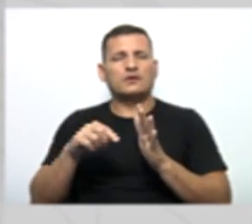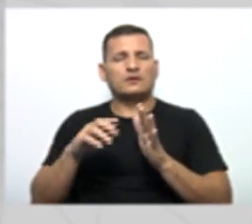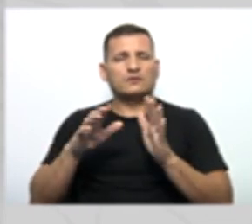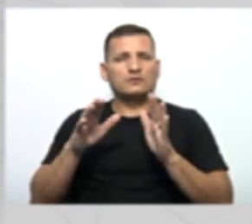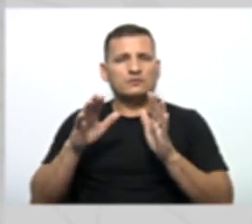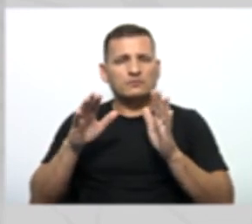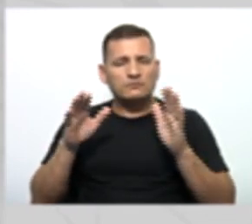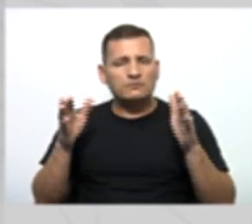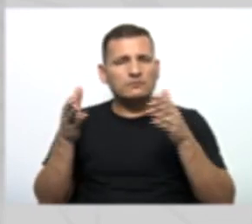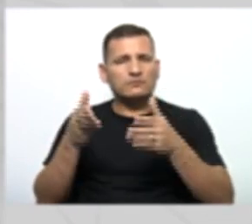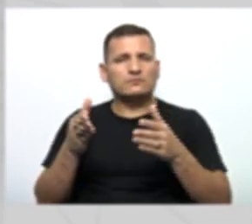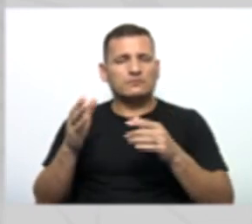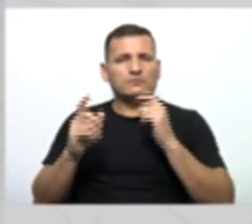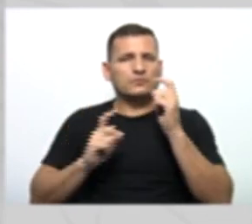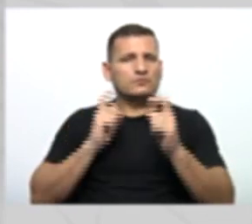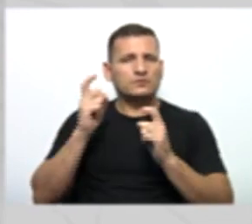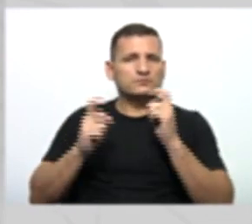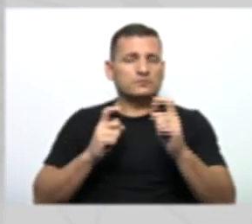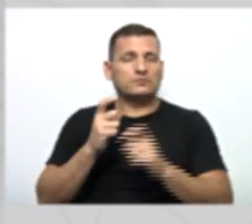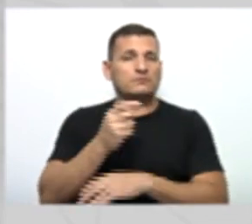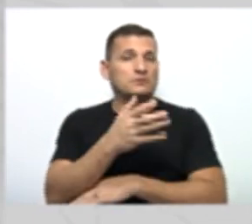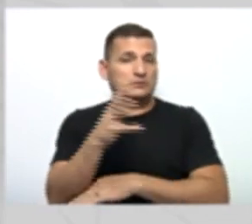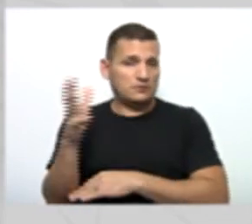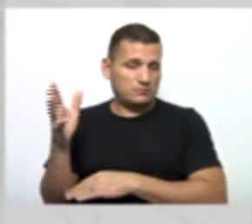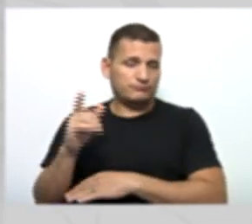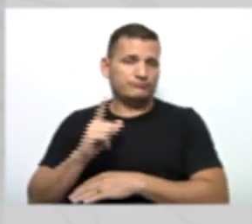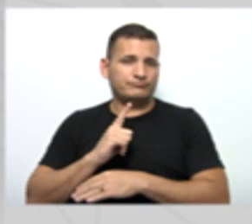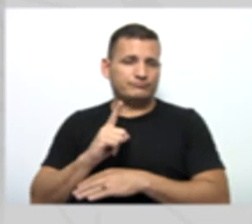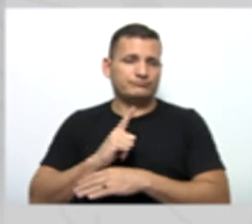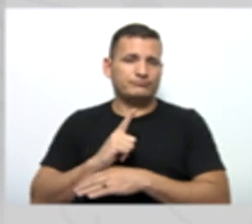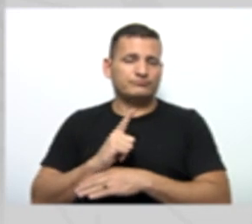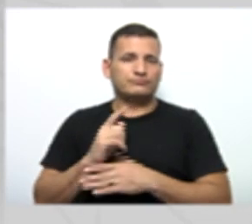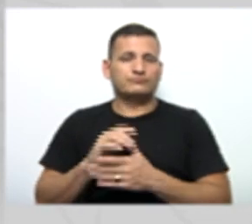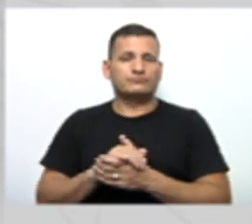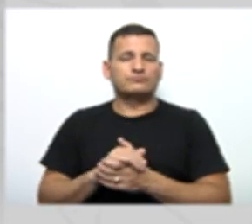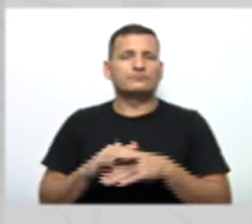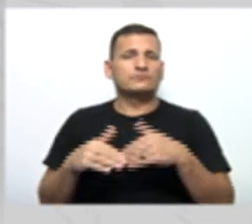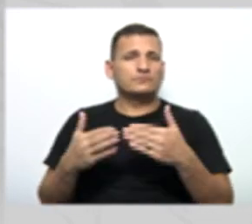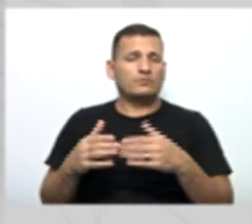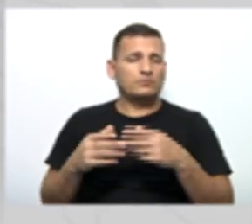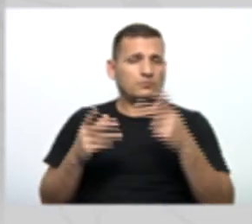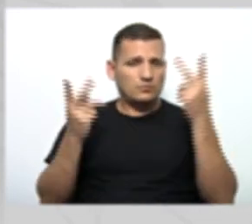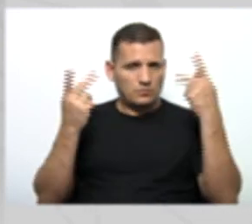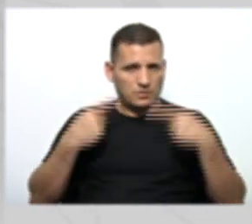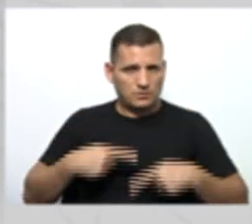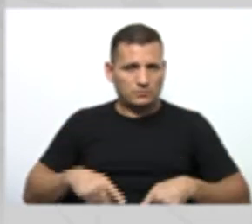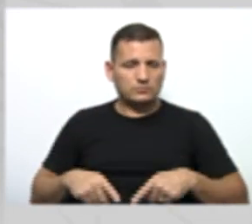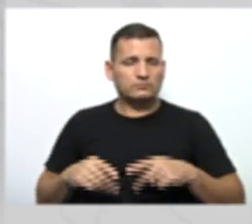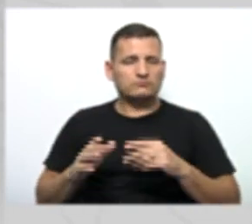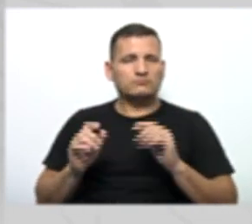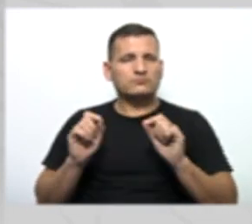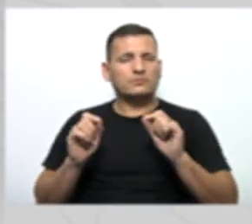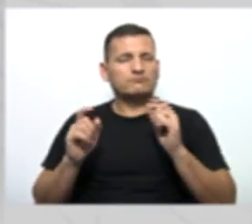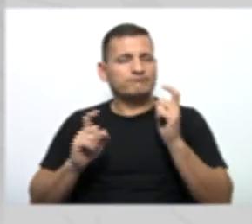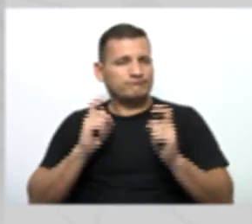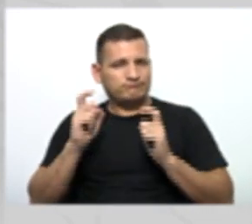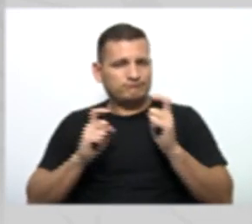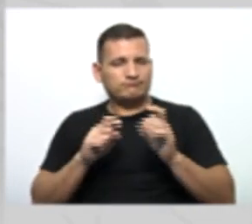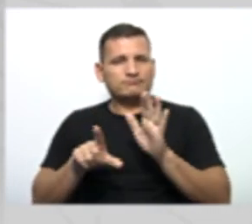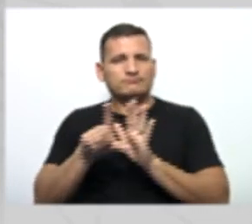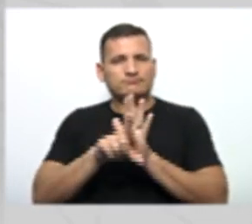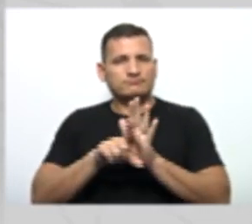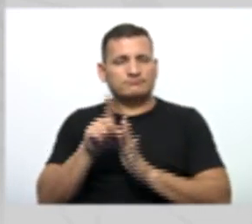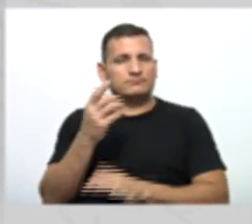preocupações ambientais para a legislação ambiental. Então, o centro da preocupação para a legislação ambiental não é em si